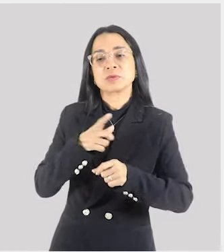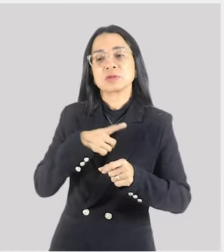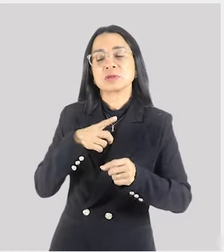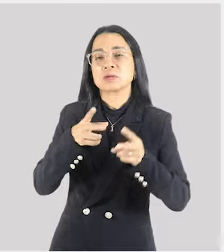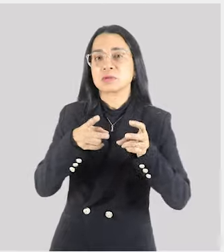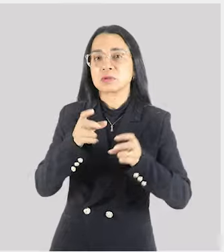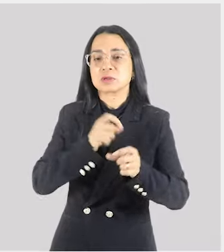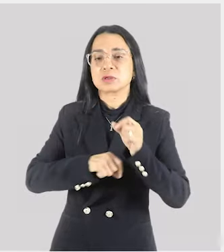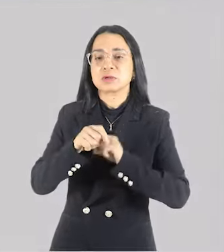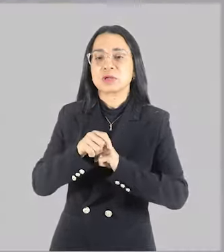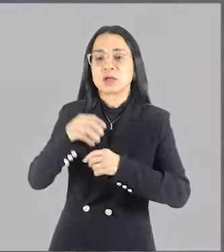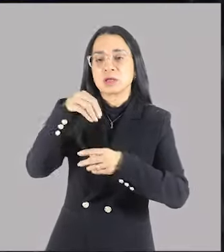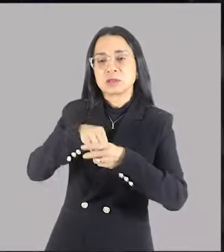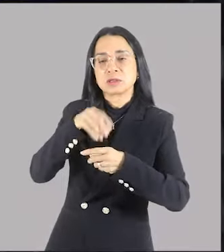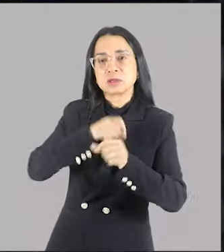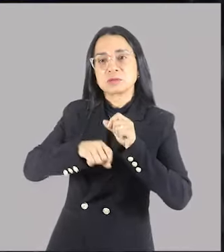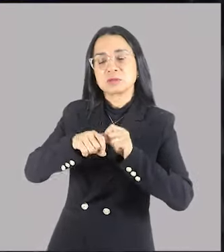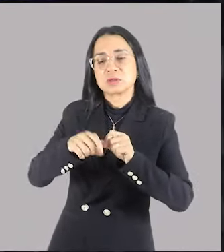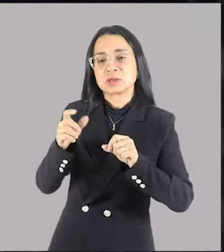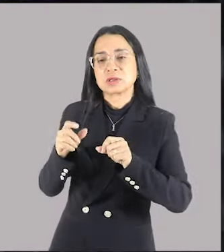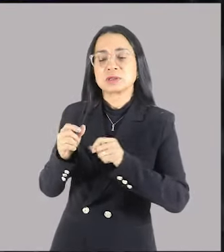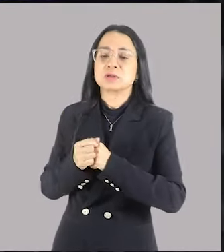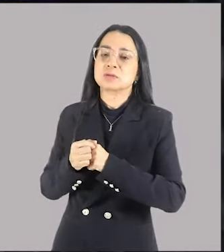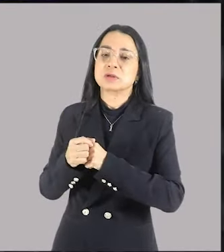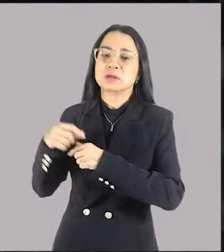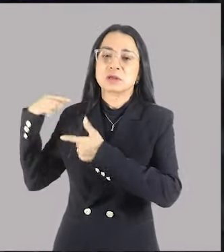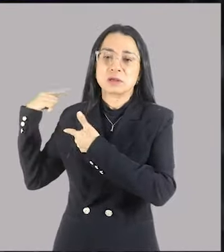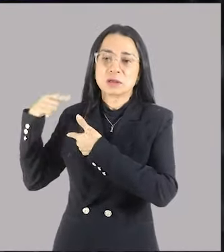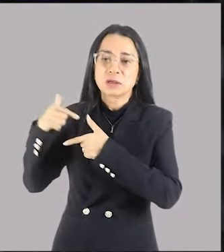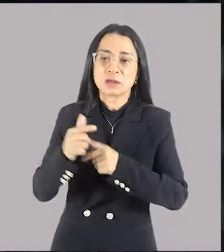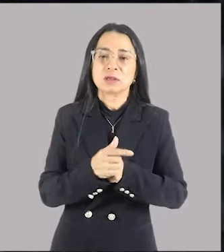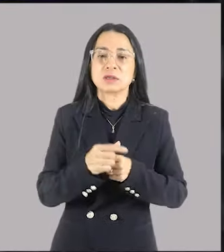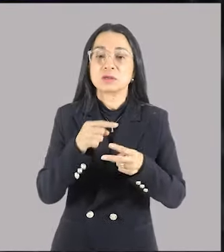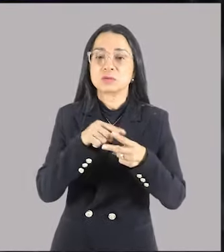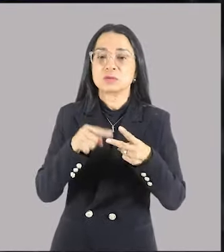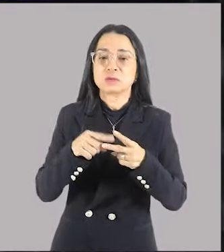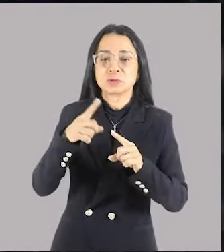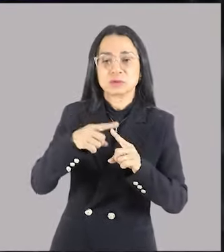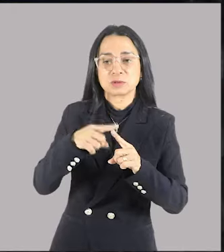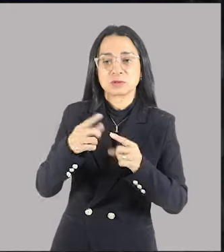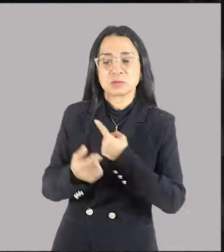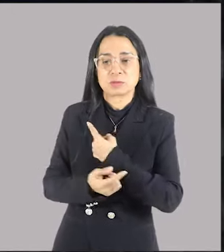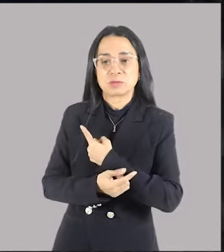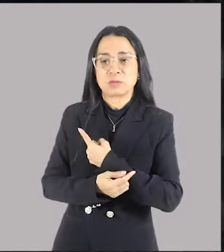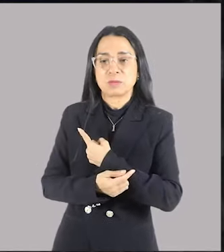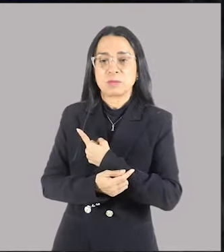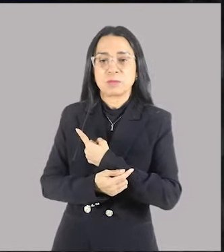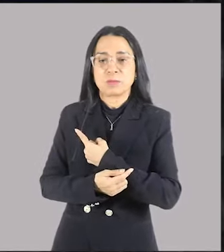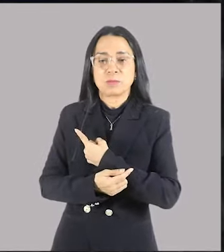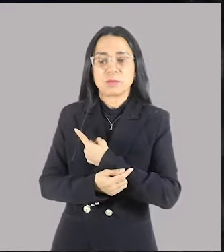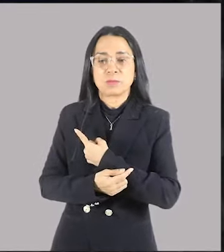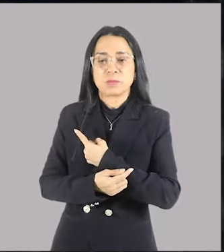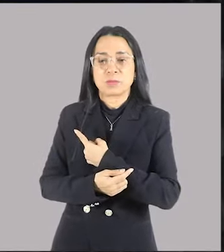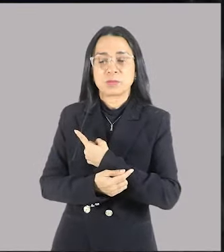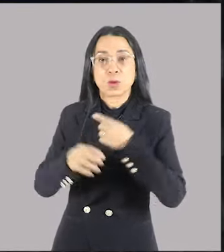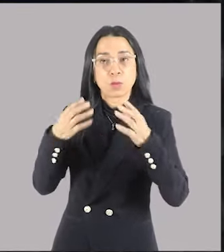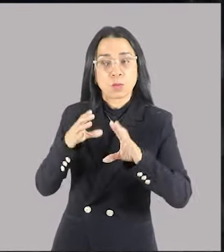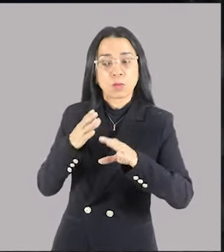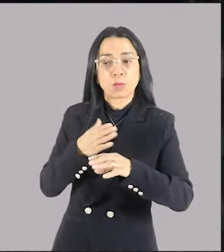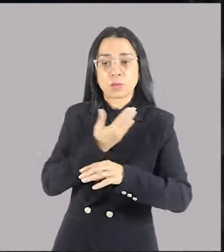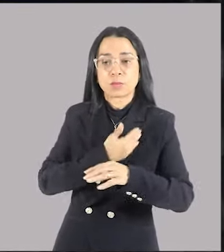eh estar dentro destas carreiras por dois modos como nós vamos observar cabendo destacar essas duas formas de ingresso mediante concurso